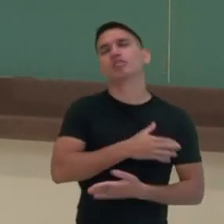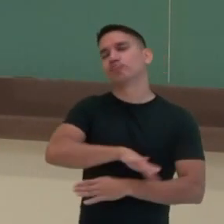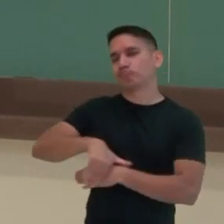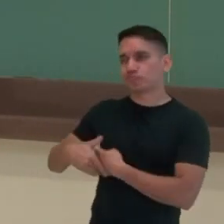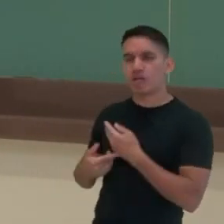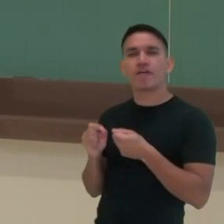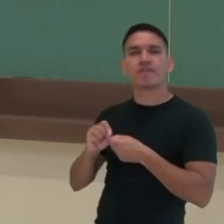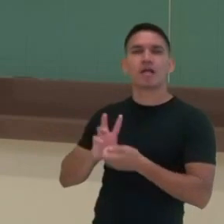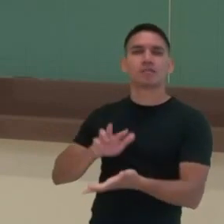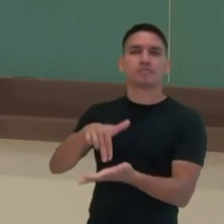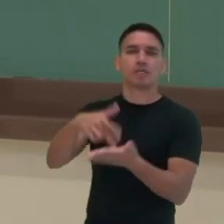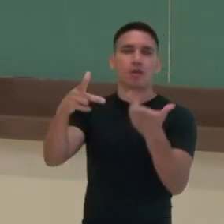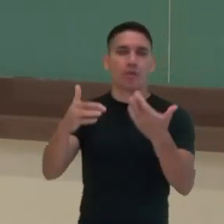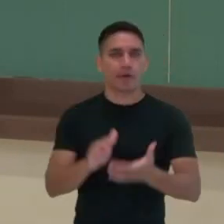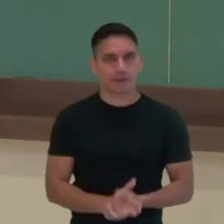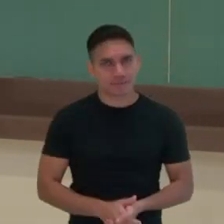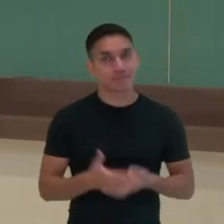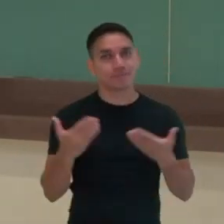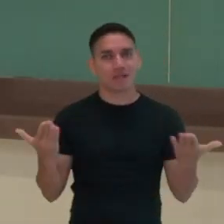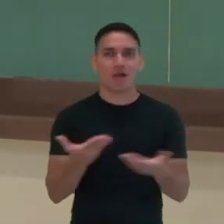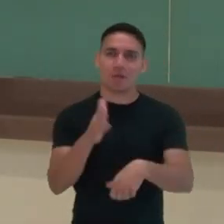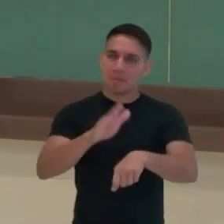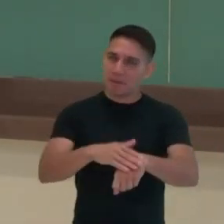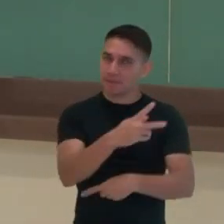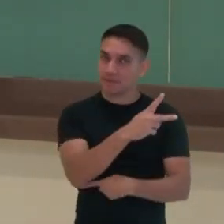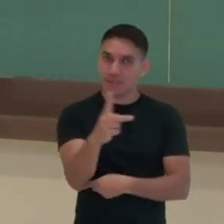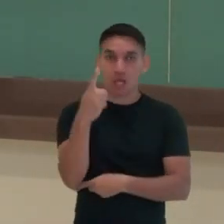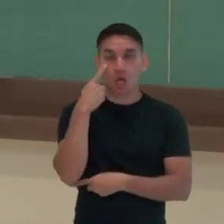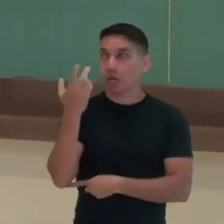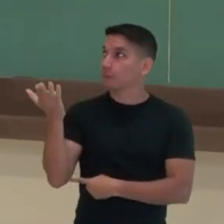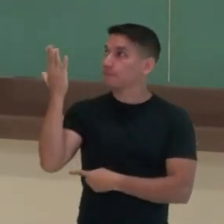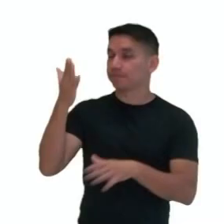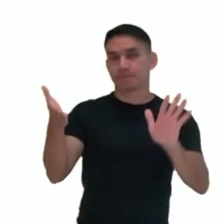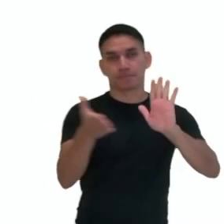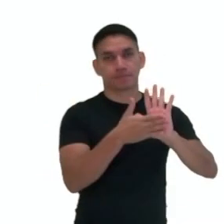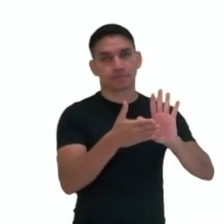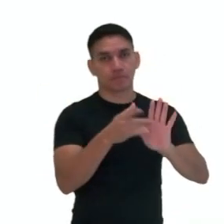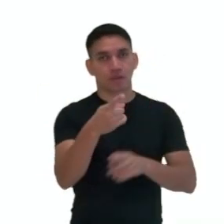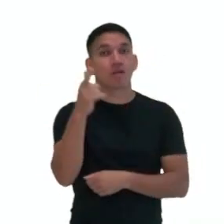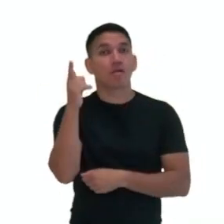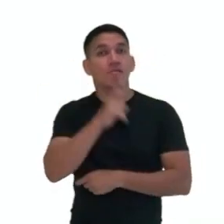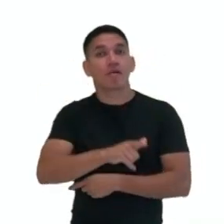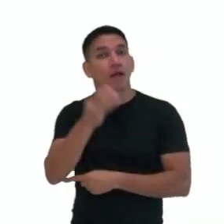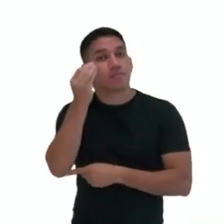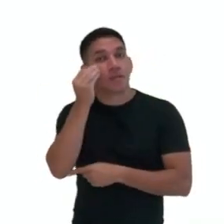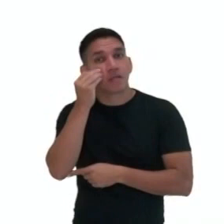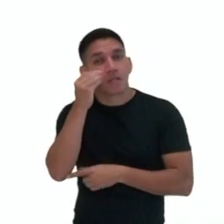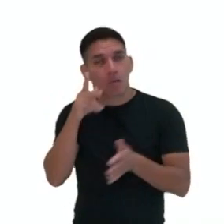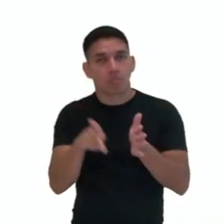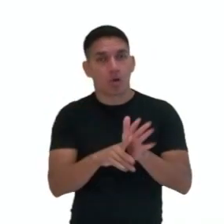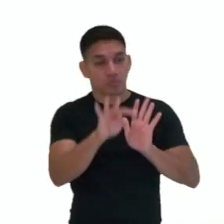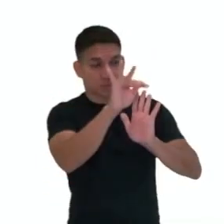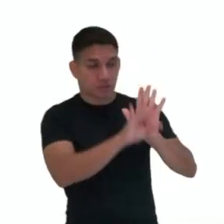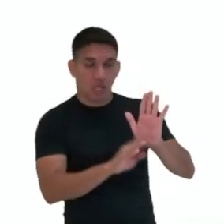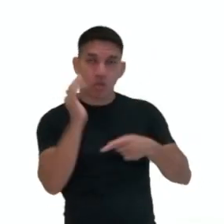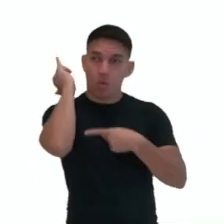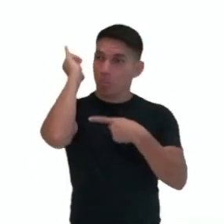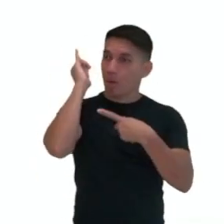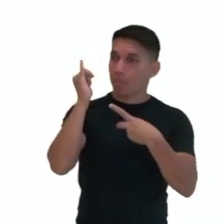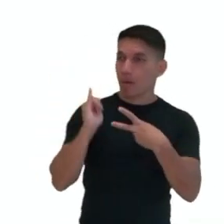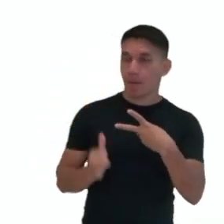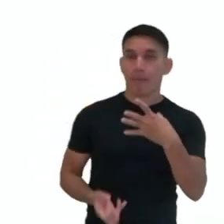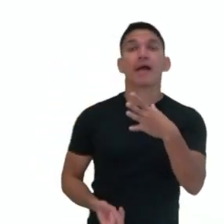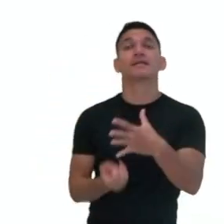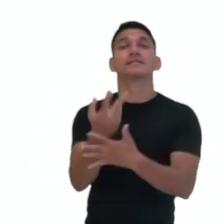dela. No Agora é Sua Vez, eu proponho então que você, tendo por base o texto do romance, crie